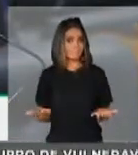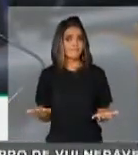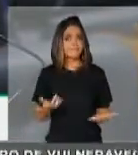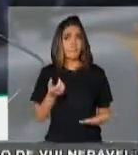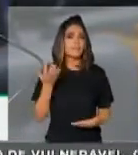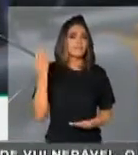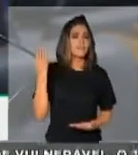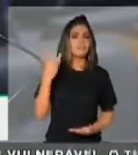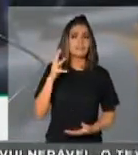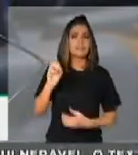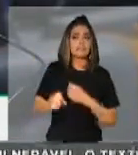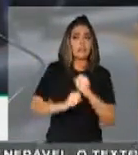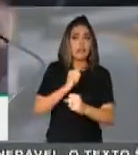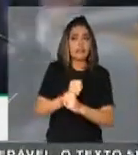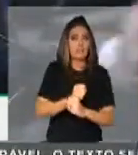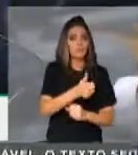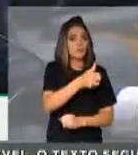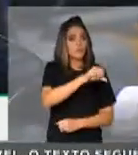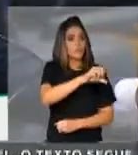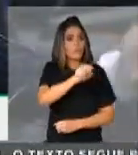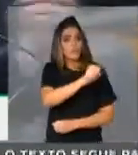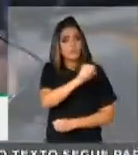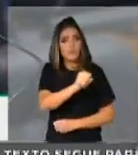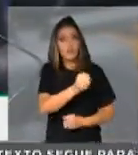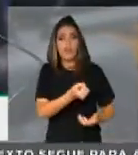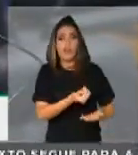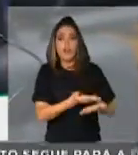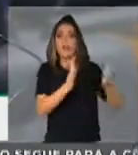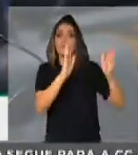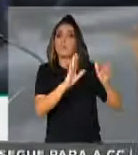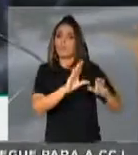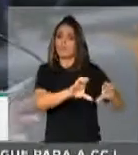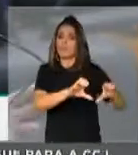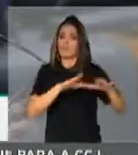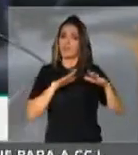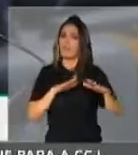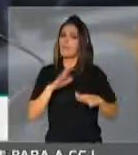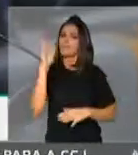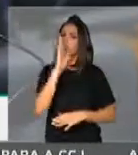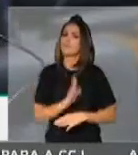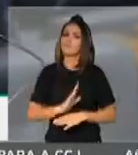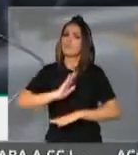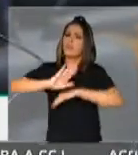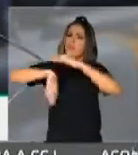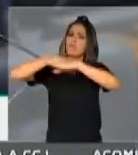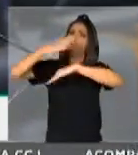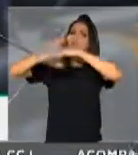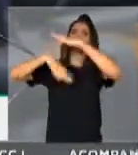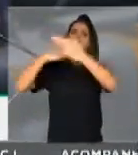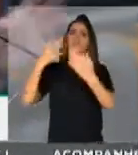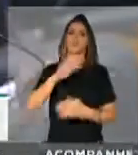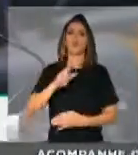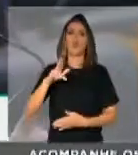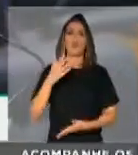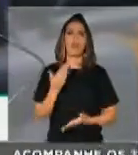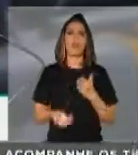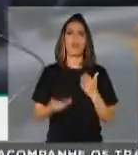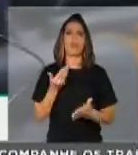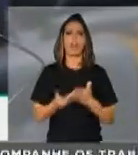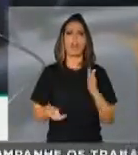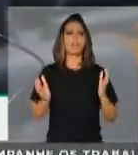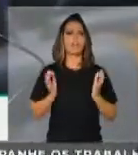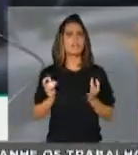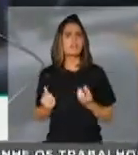há pouco mais de 30 anos. O país precisa avançar e não retroceder. Um país, deputado Marcelo Nilo, de riquezas